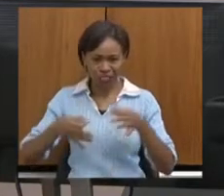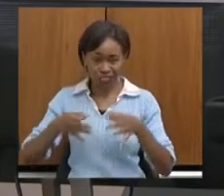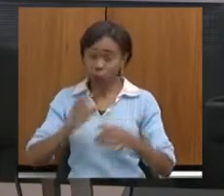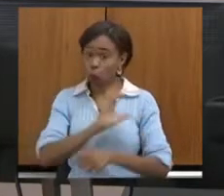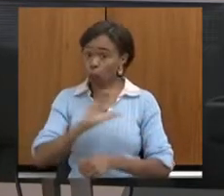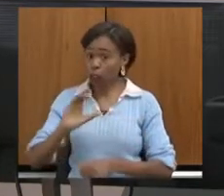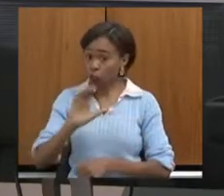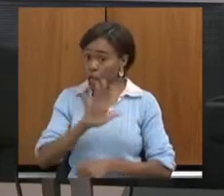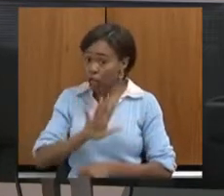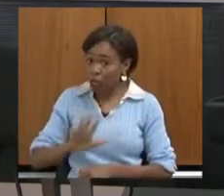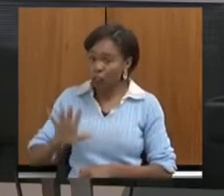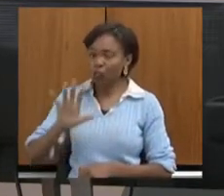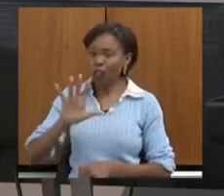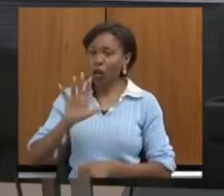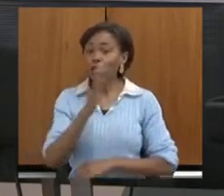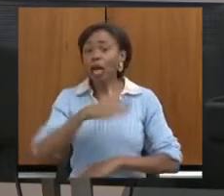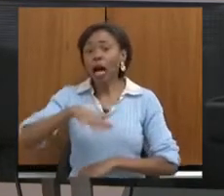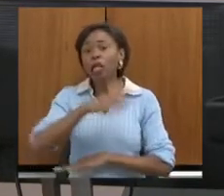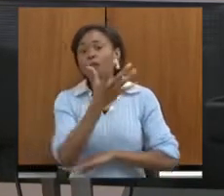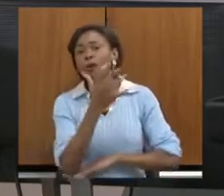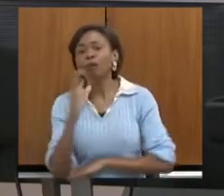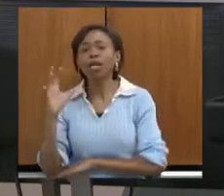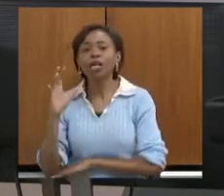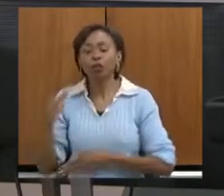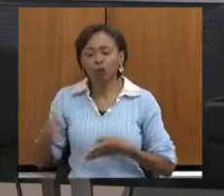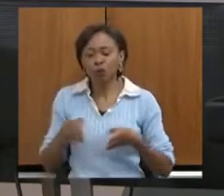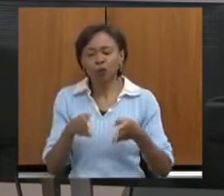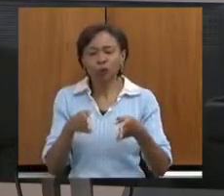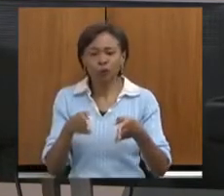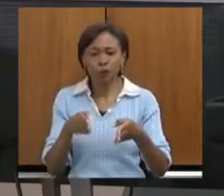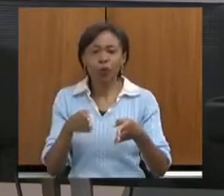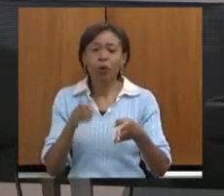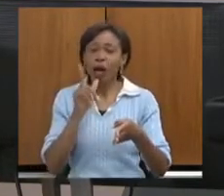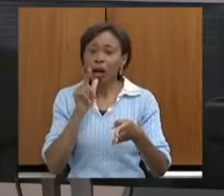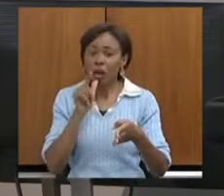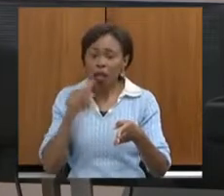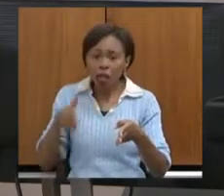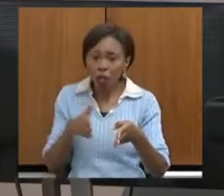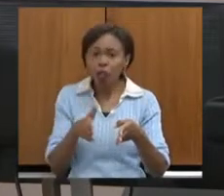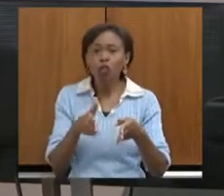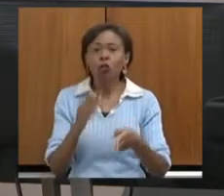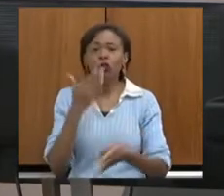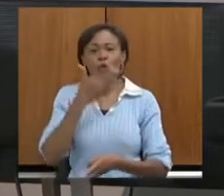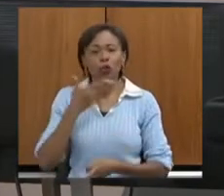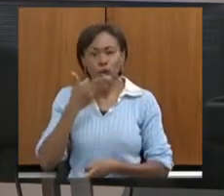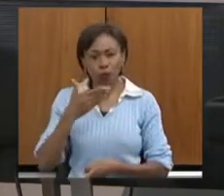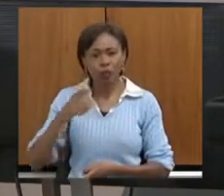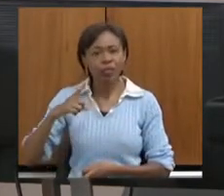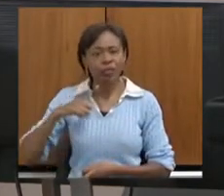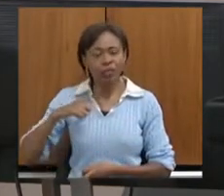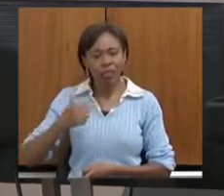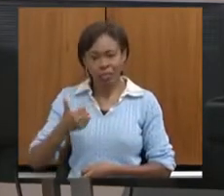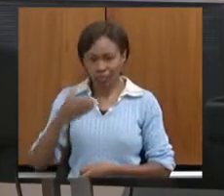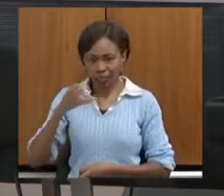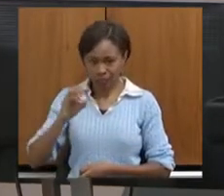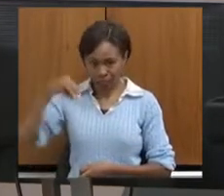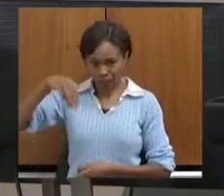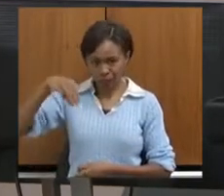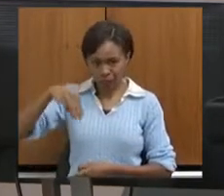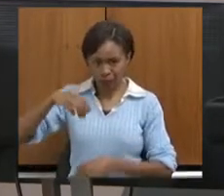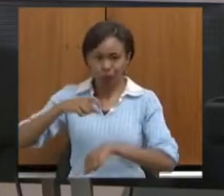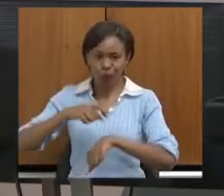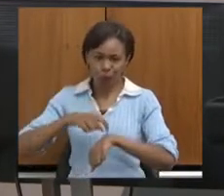de Justiça do meio ambiente da Bacia do Rio Doce que também disporá de dez minutos para as suas apresentações